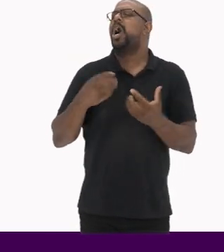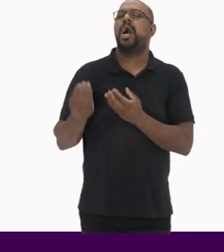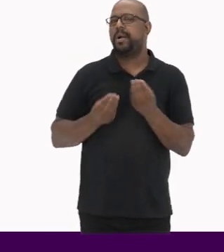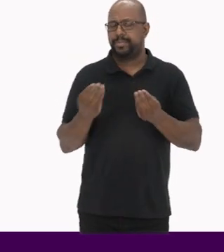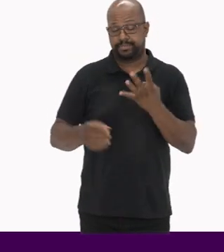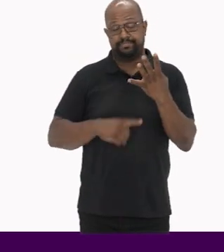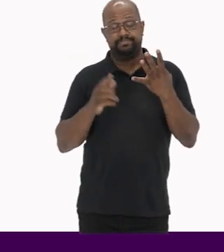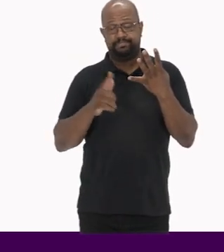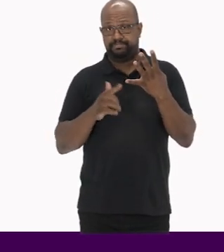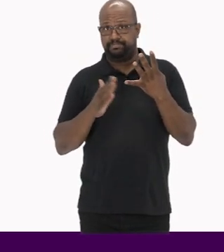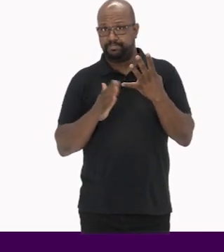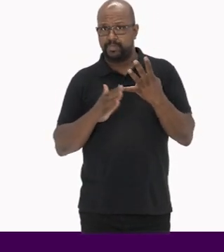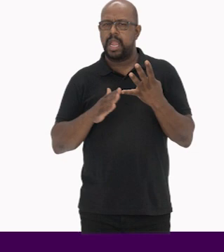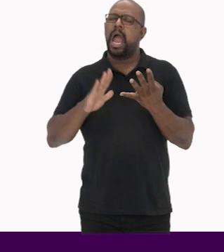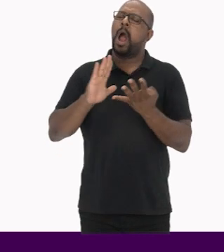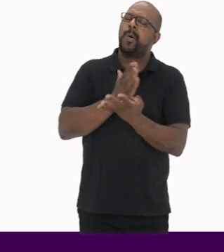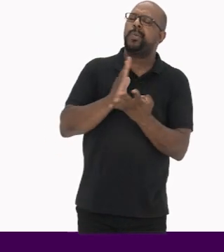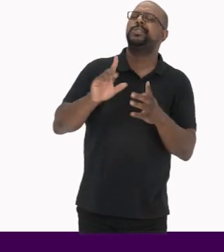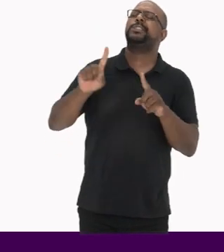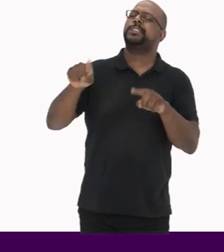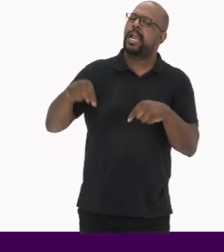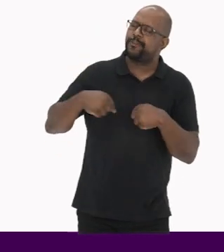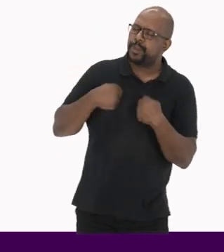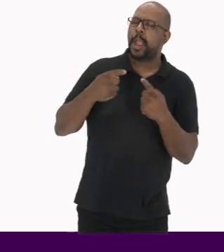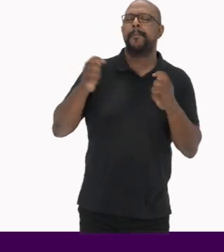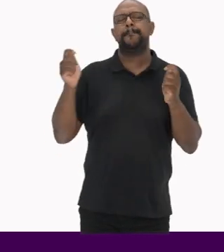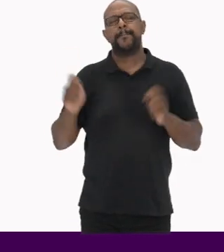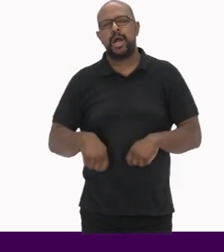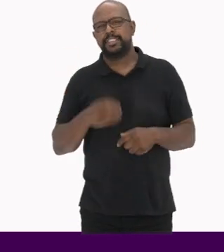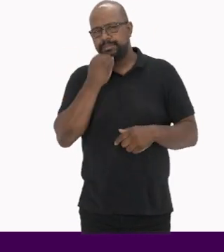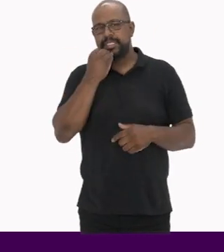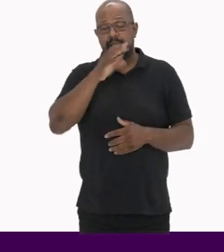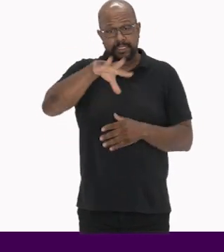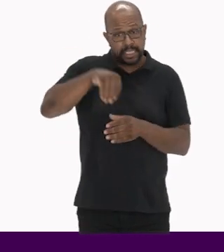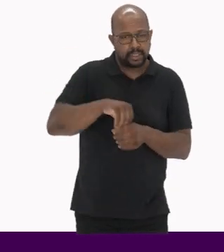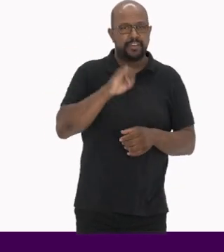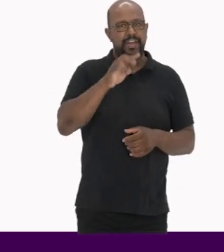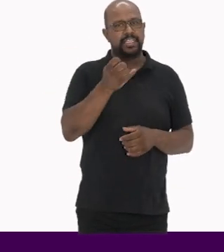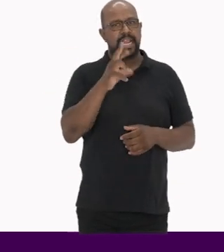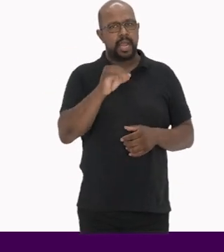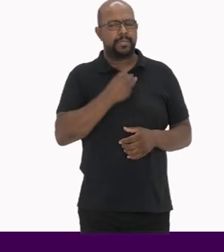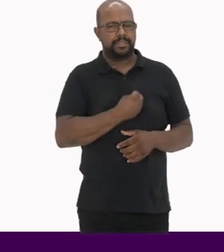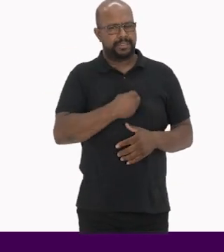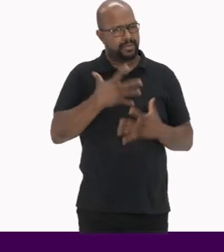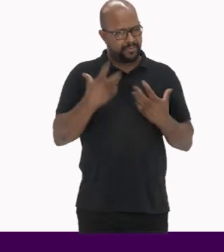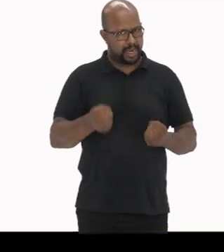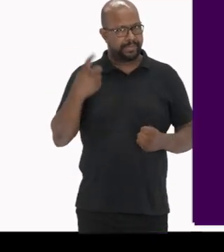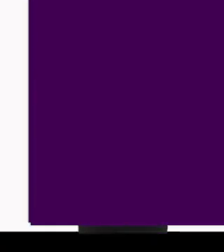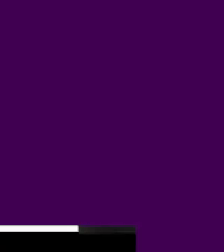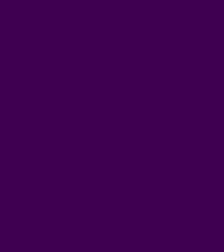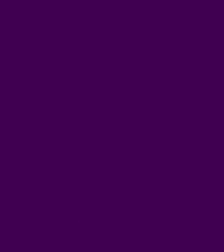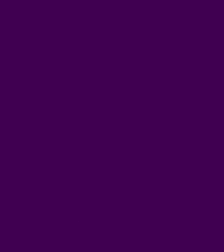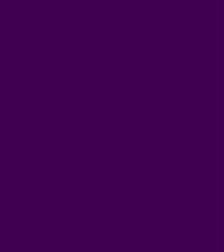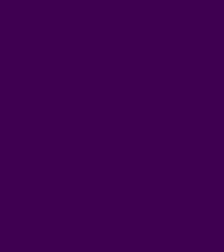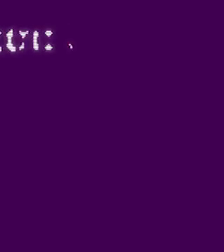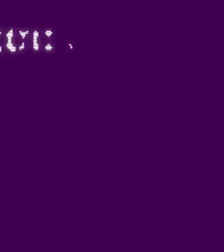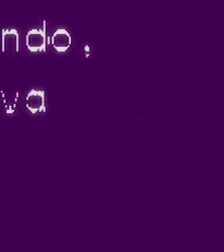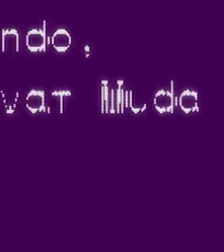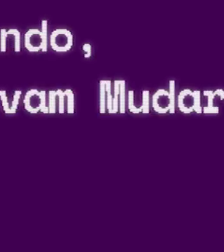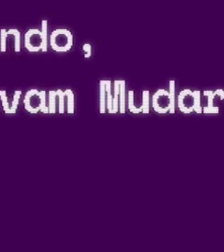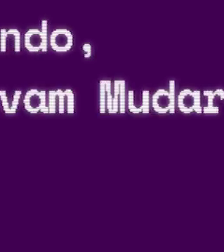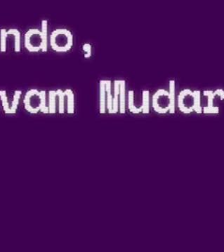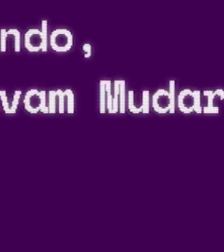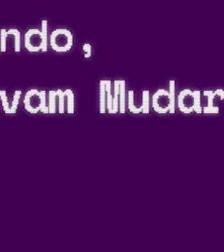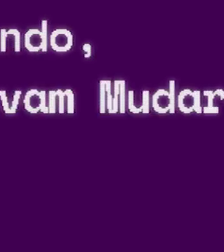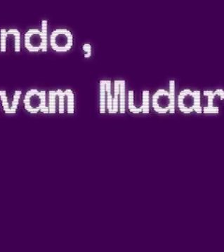Por fim, alguns desafios e possibilidades presentes no inventário participativo Vamos lá? Texto Tópico